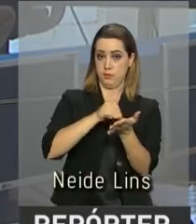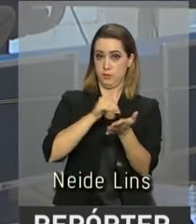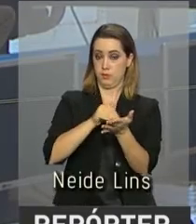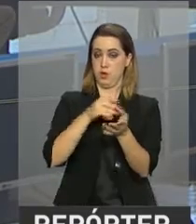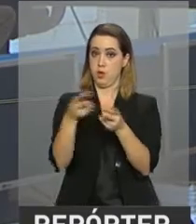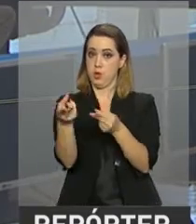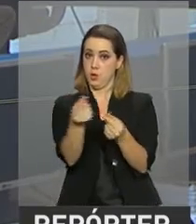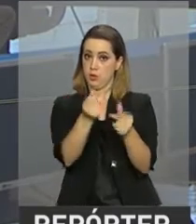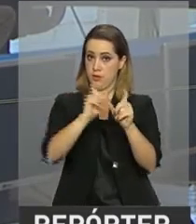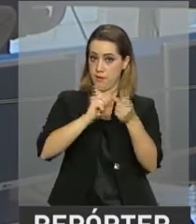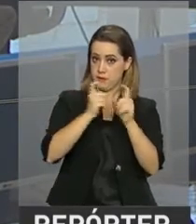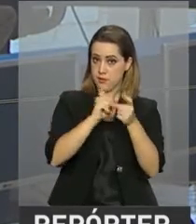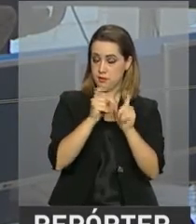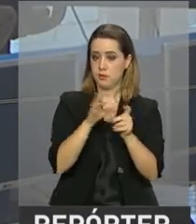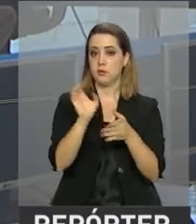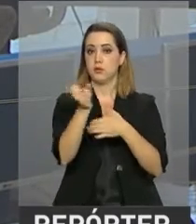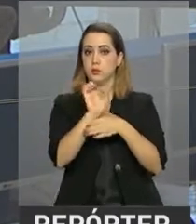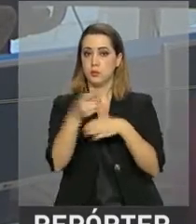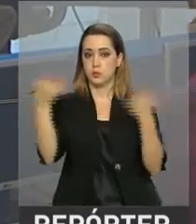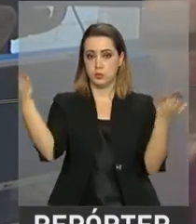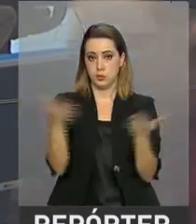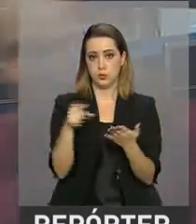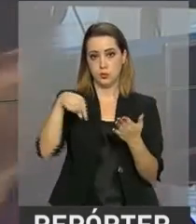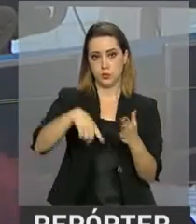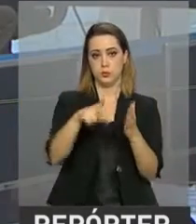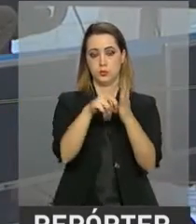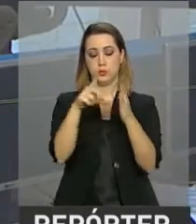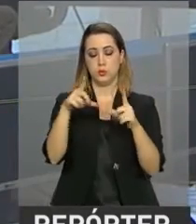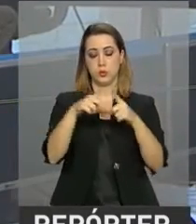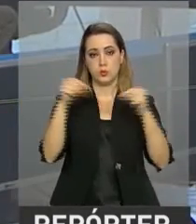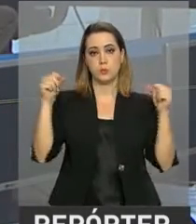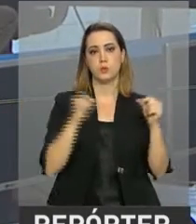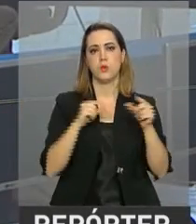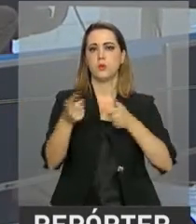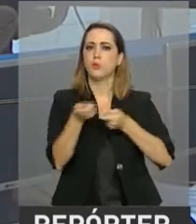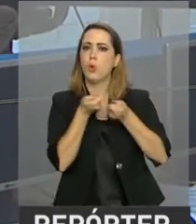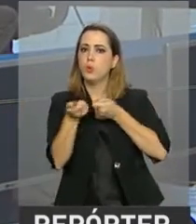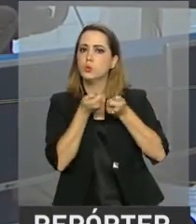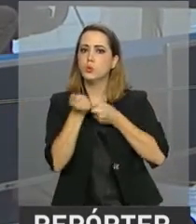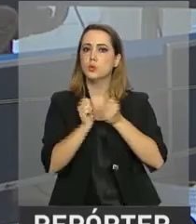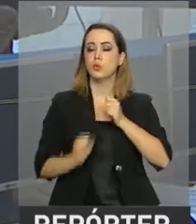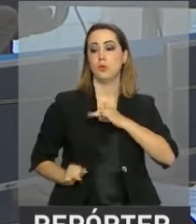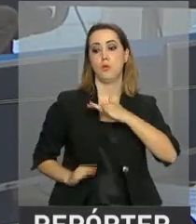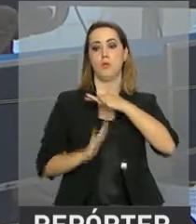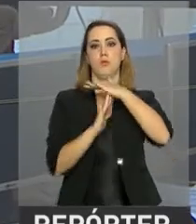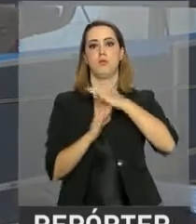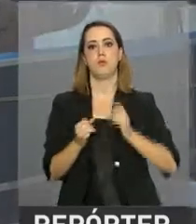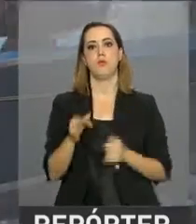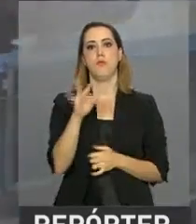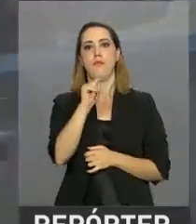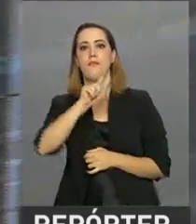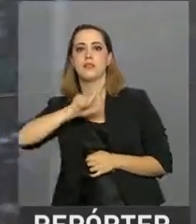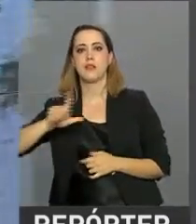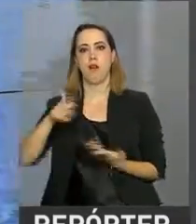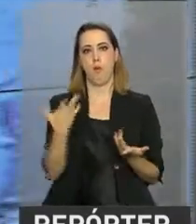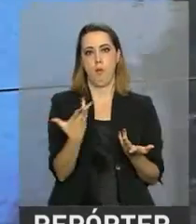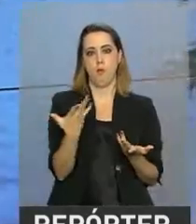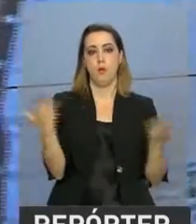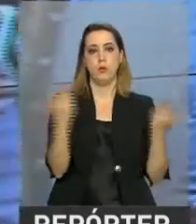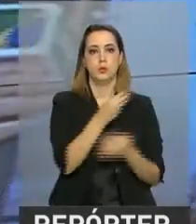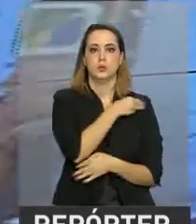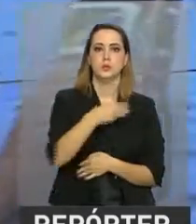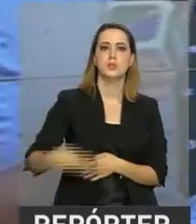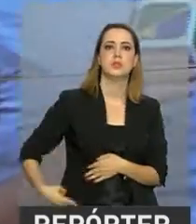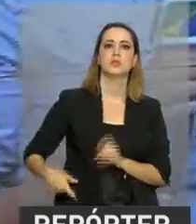Fazenda dos estados estão reunidos aqui em Brasília para discutir medidas do ajuste fiscal. Do Ministério da Fazenda, a repórter